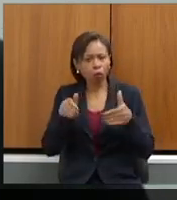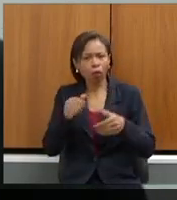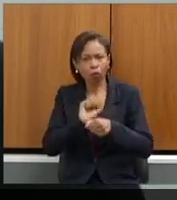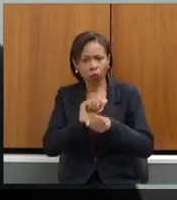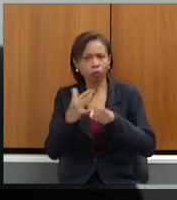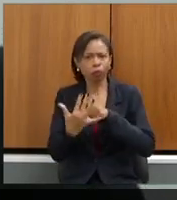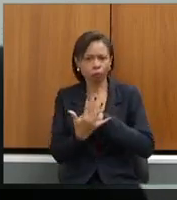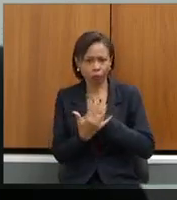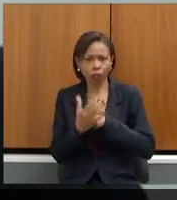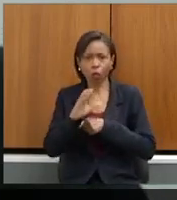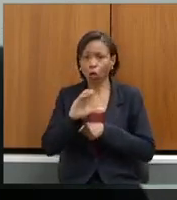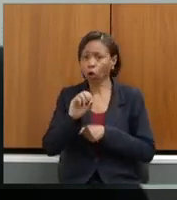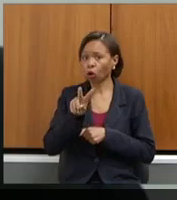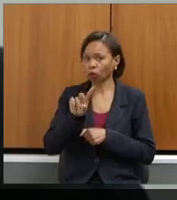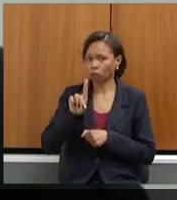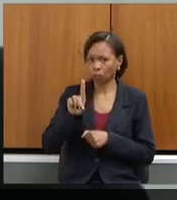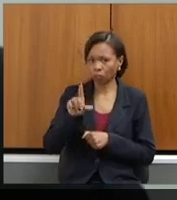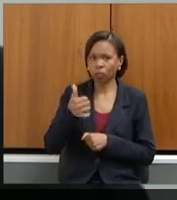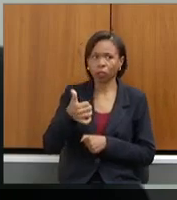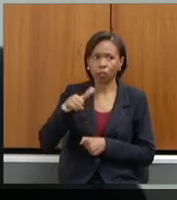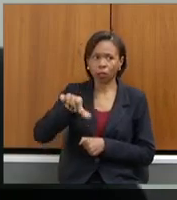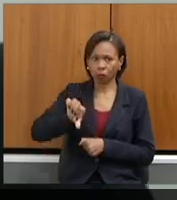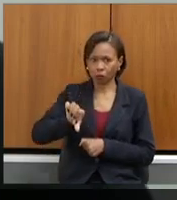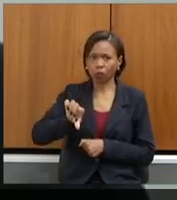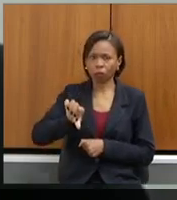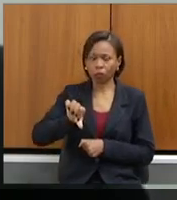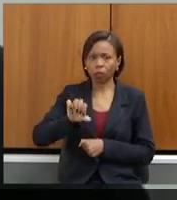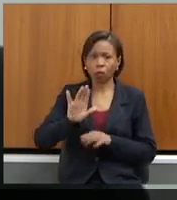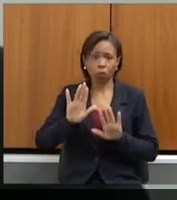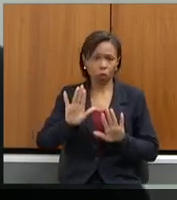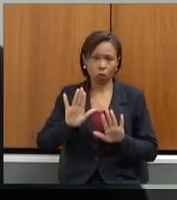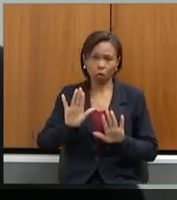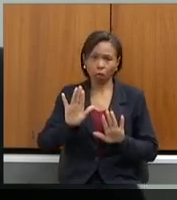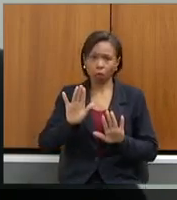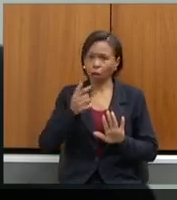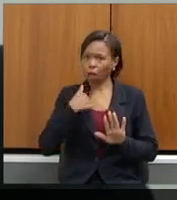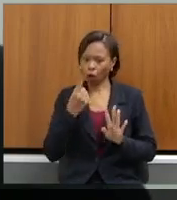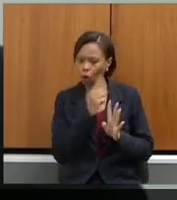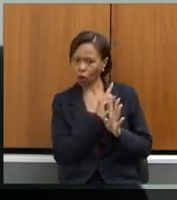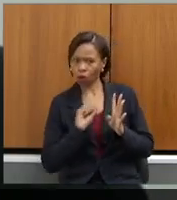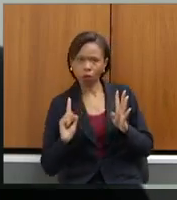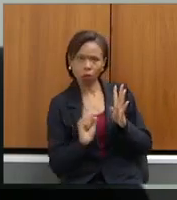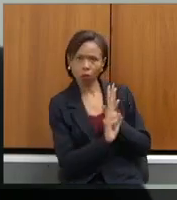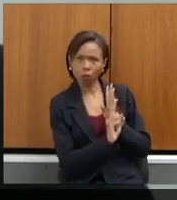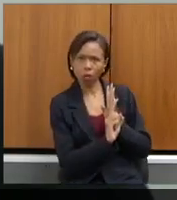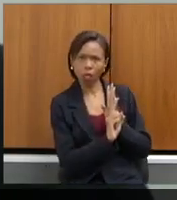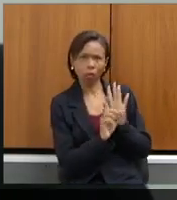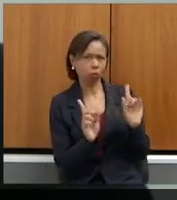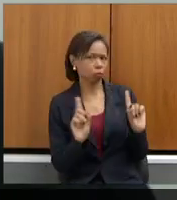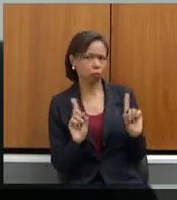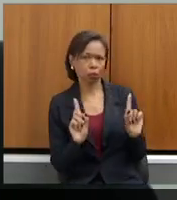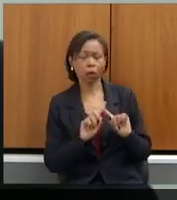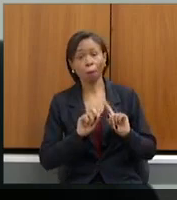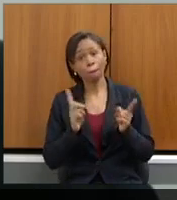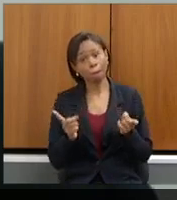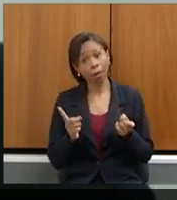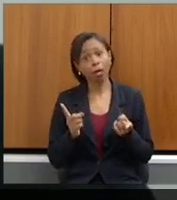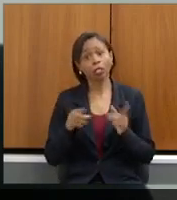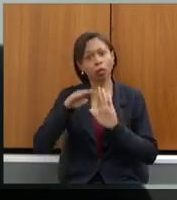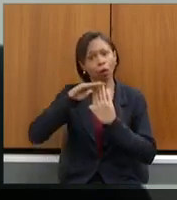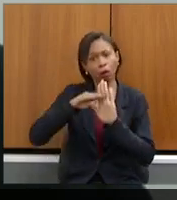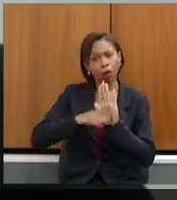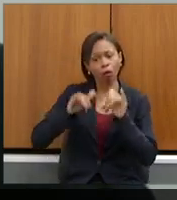ainda não podemos né Fazer o fura-fila é mas podemos criar um programa Estadual com a condição